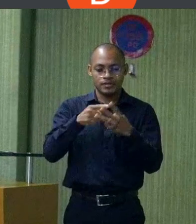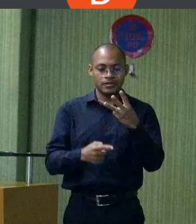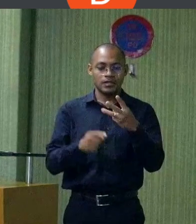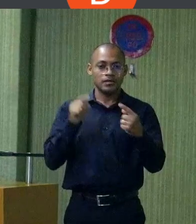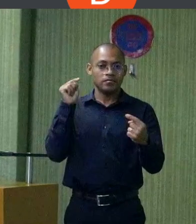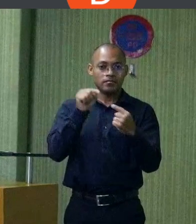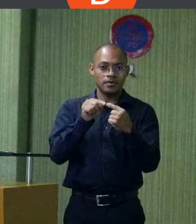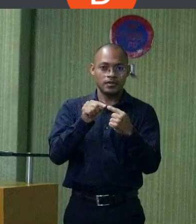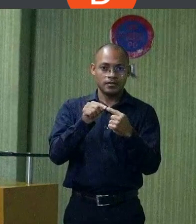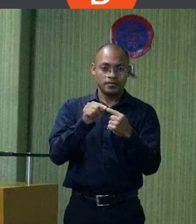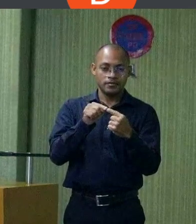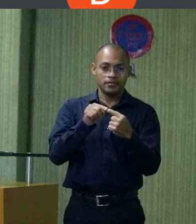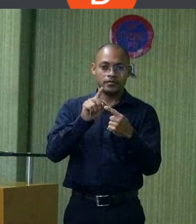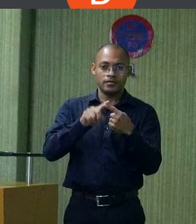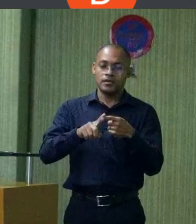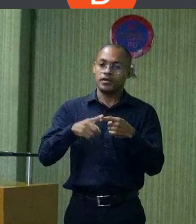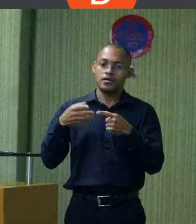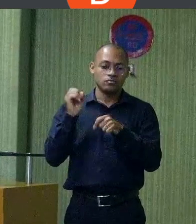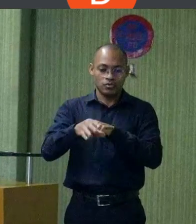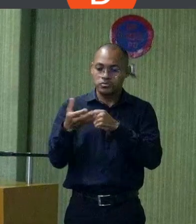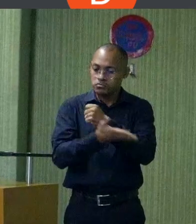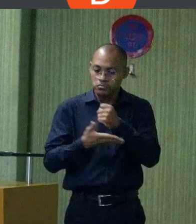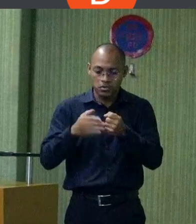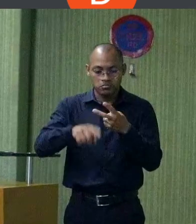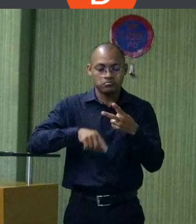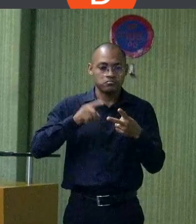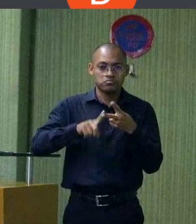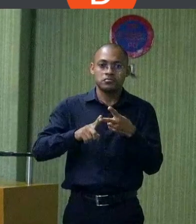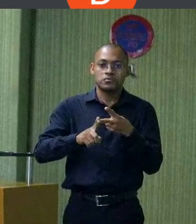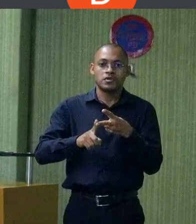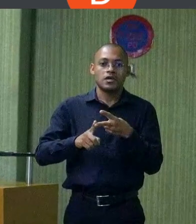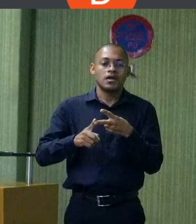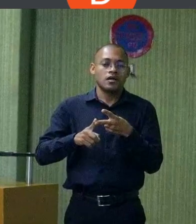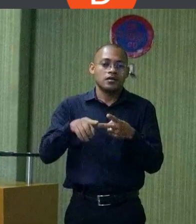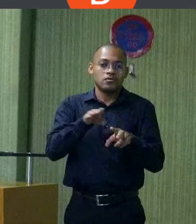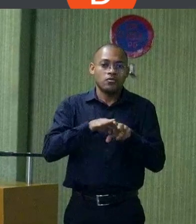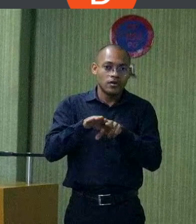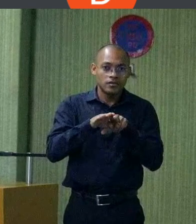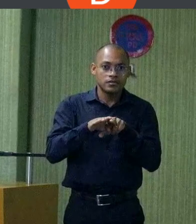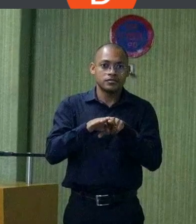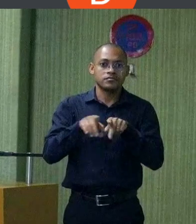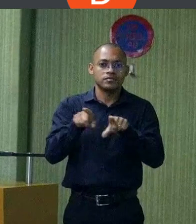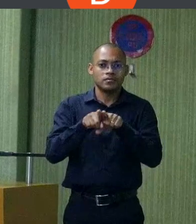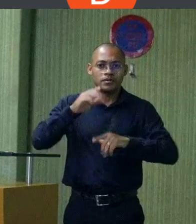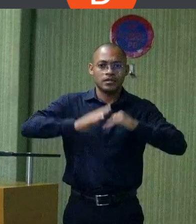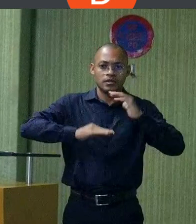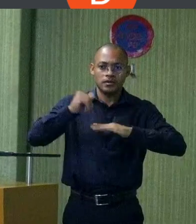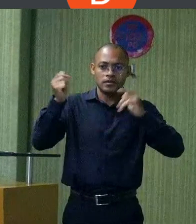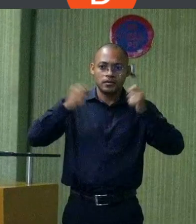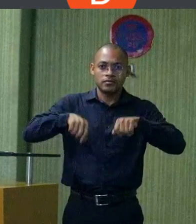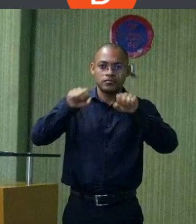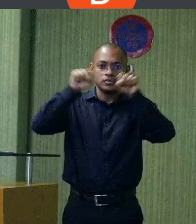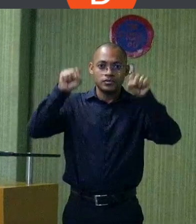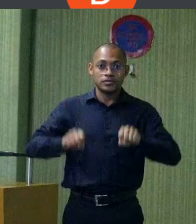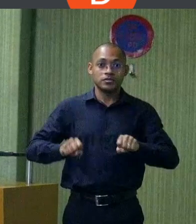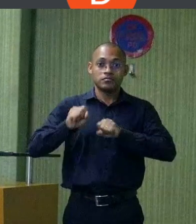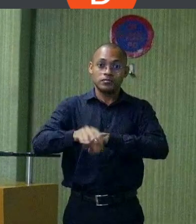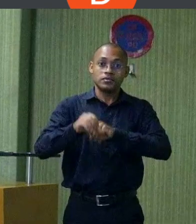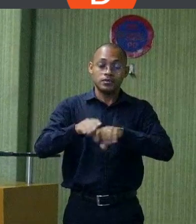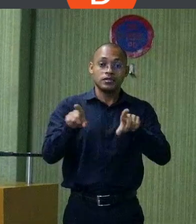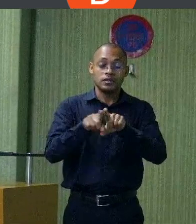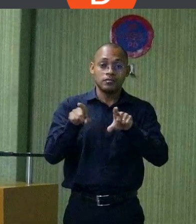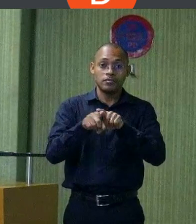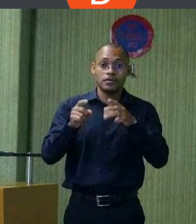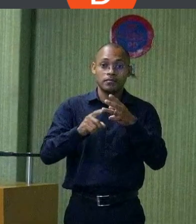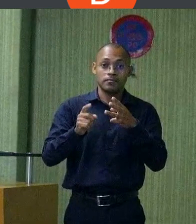específico da Educação Básica a outra de redução da desigualdade na capacidade de financiamento do sistema de ensino e outra com relação